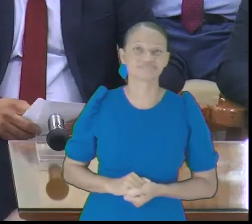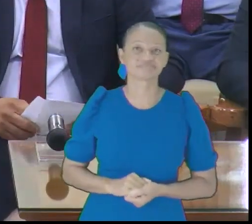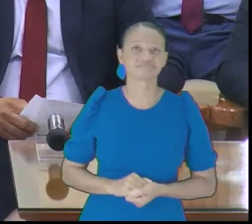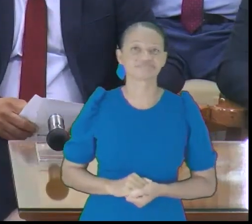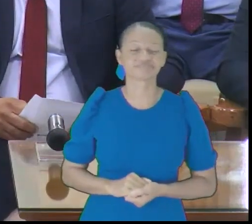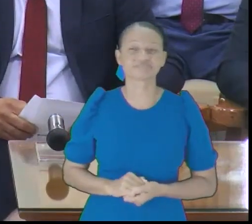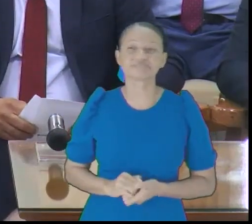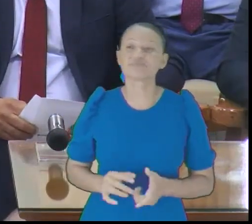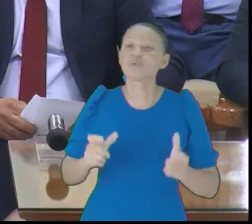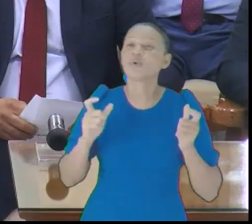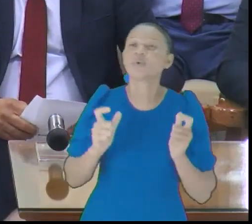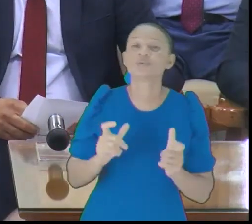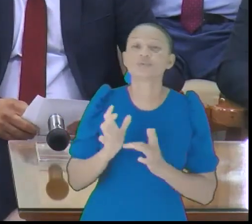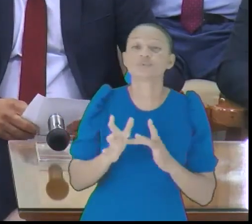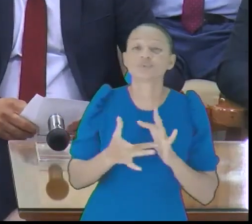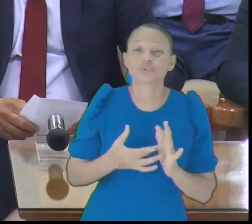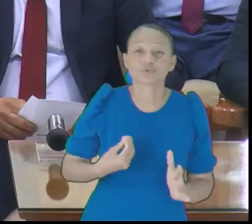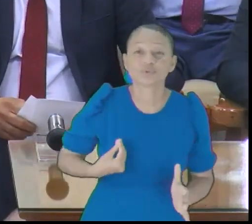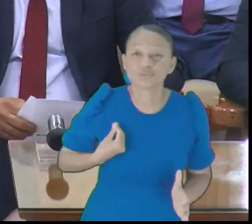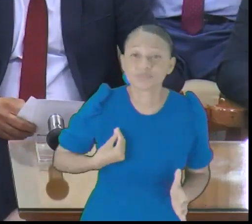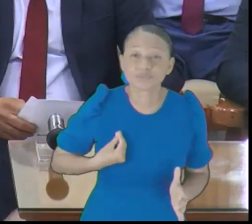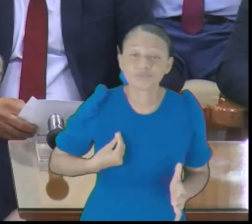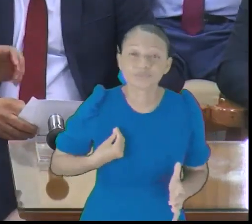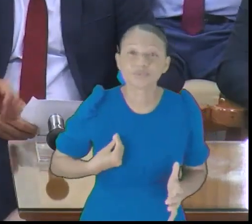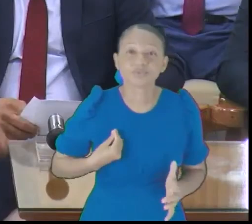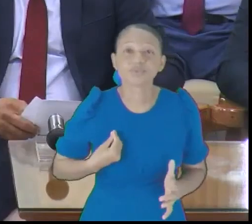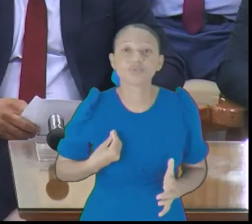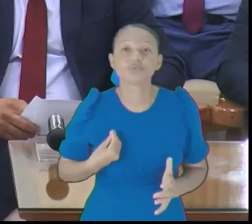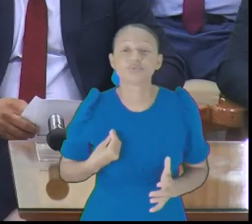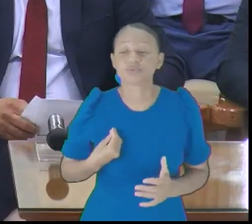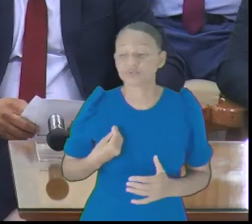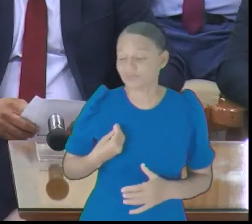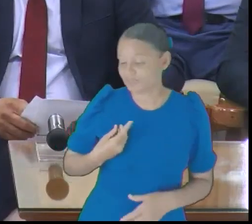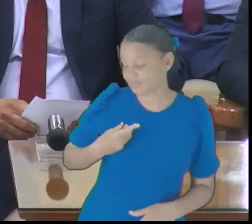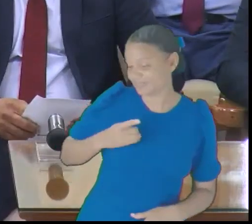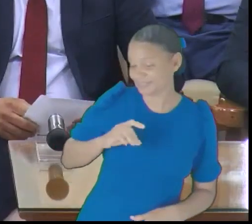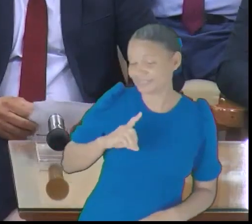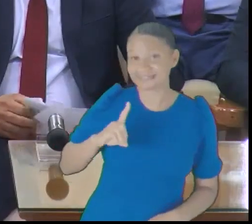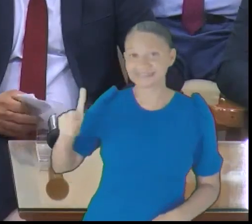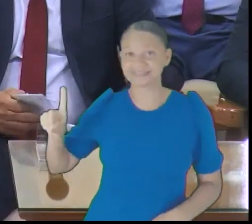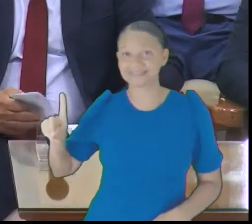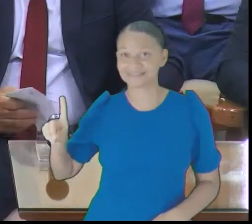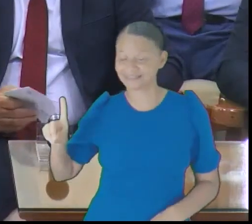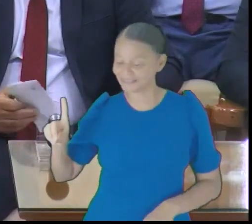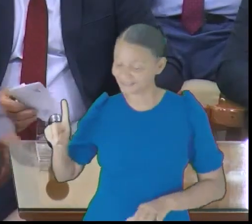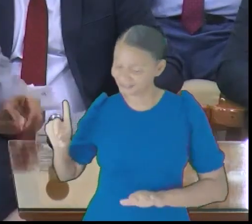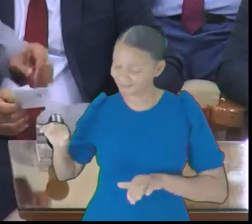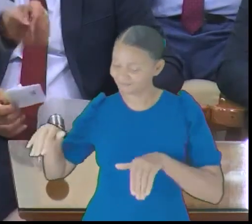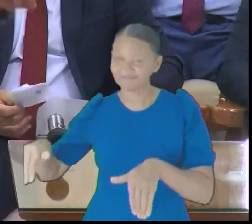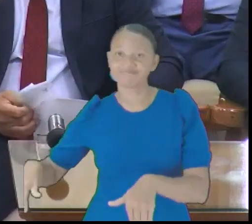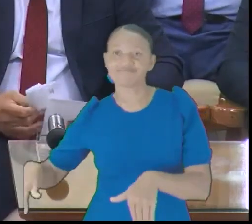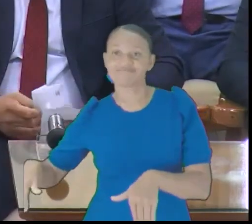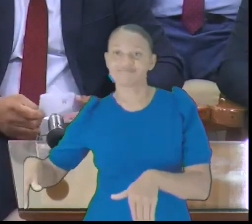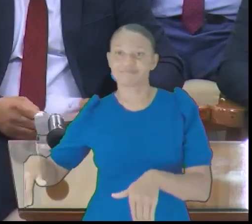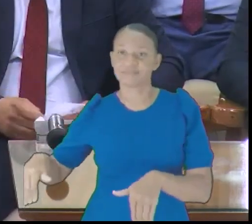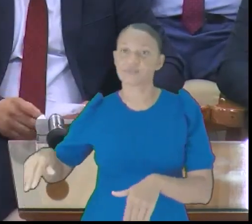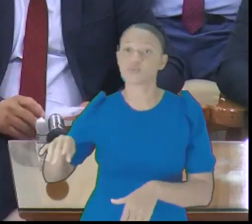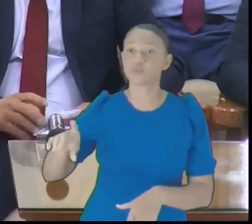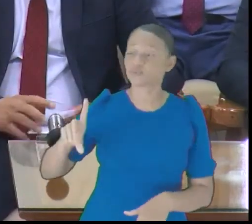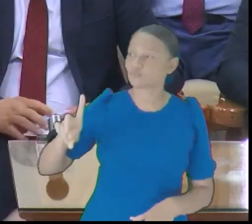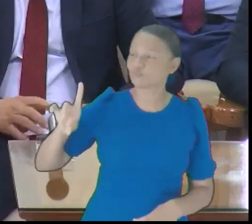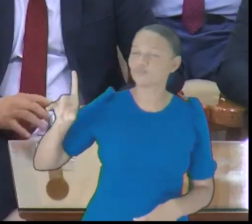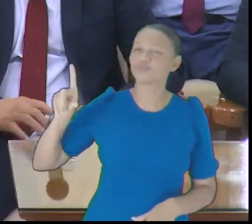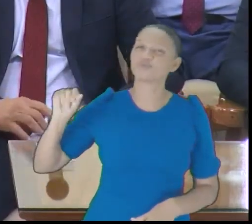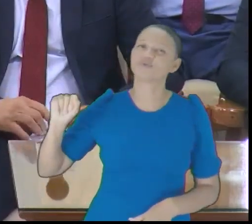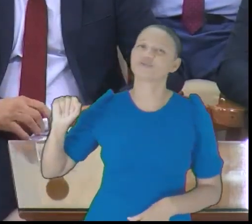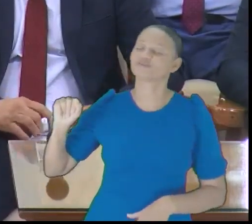E aonde é que Jesus está? À direita do trono. Um dia nós